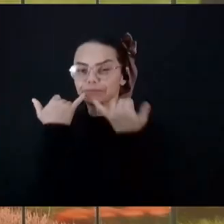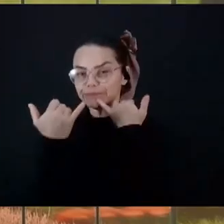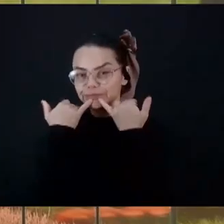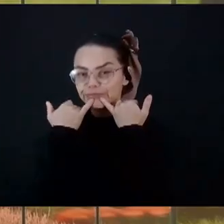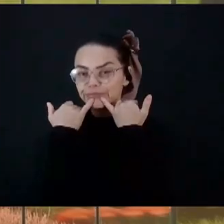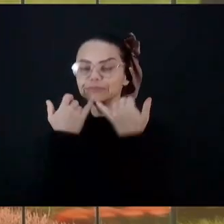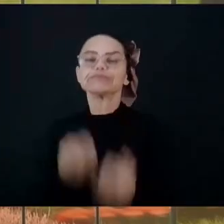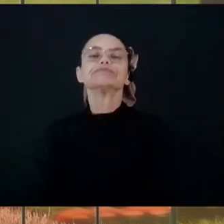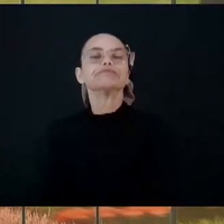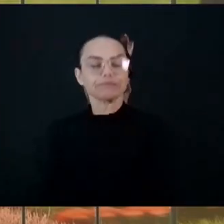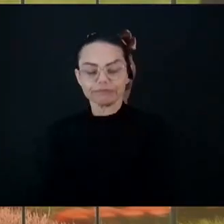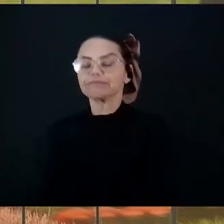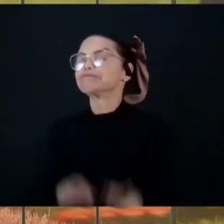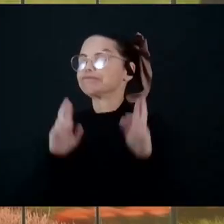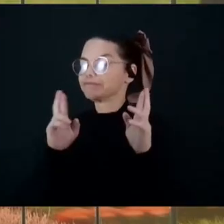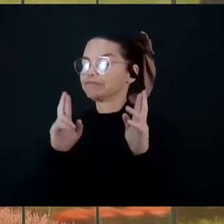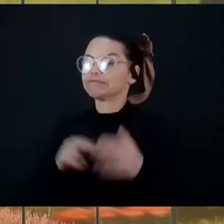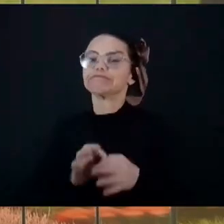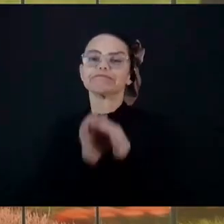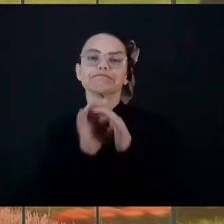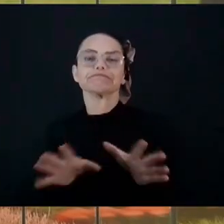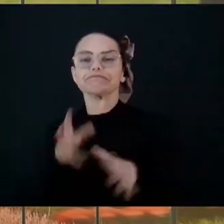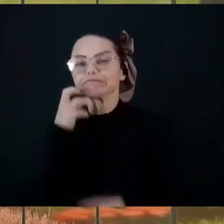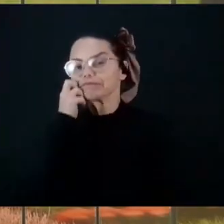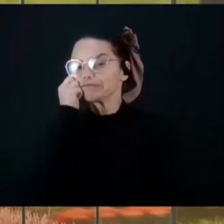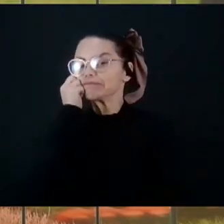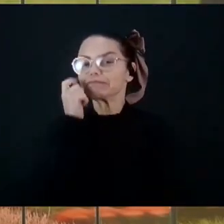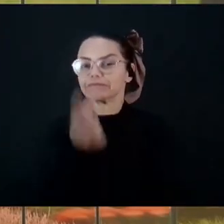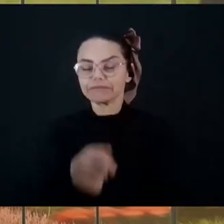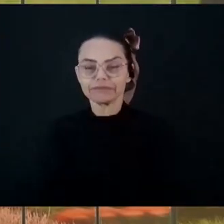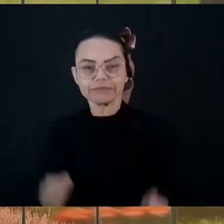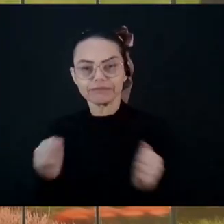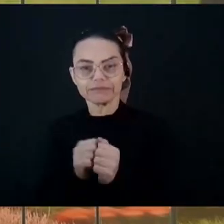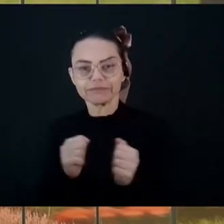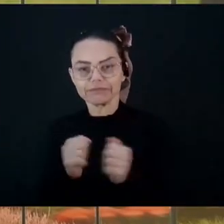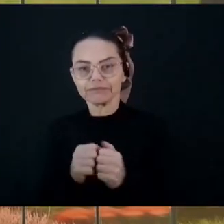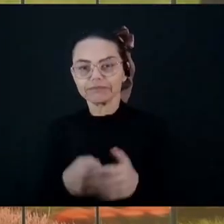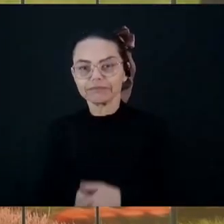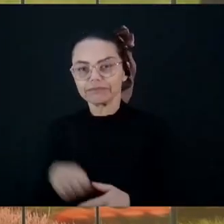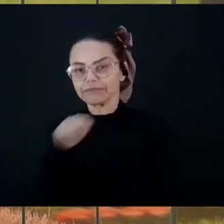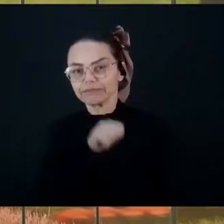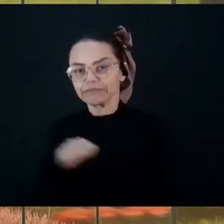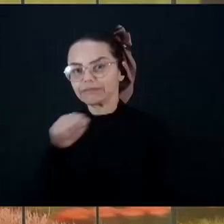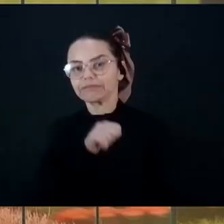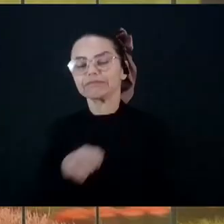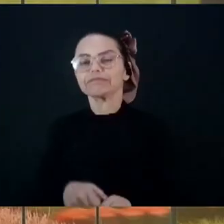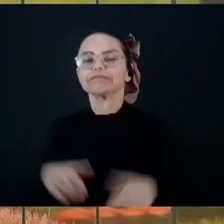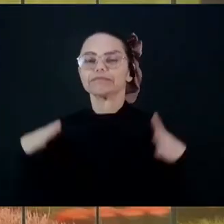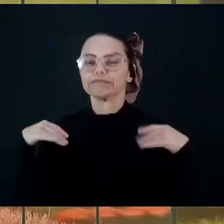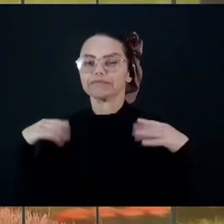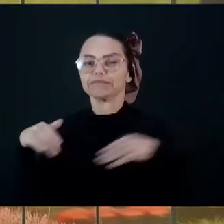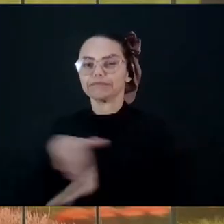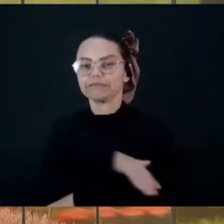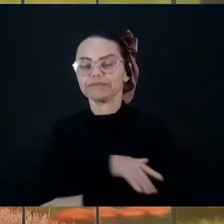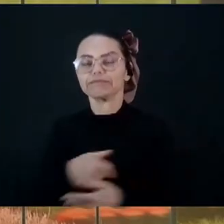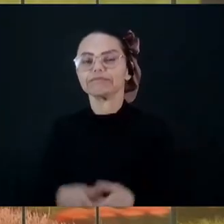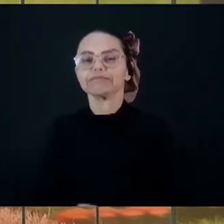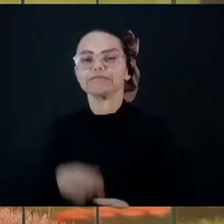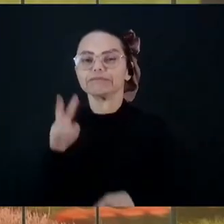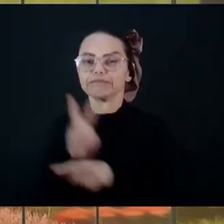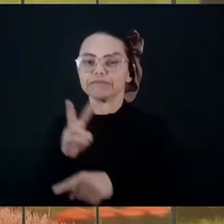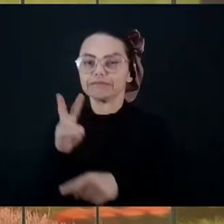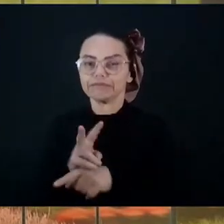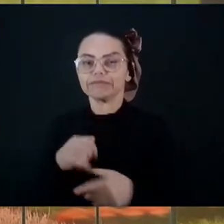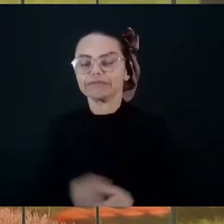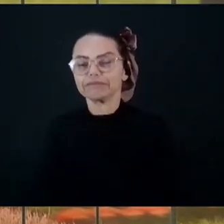que estão disponíveis para adoção junto à Associação Anjos de Rua de Campinas, do Departamento de Proteção e